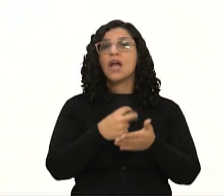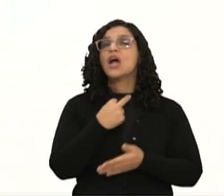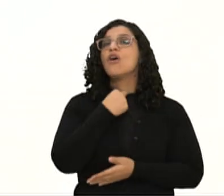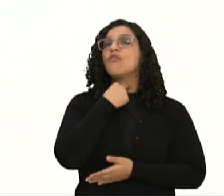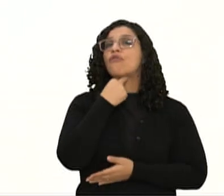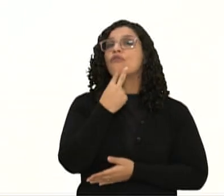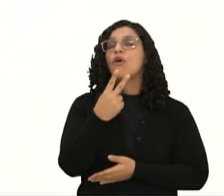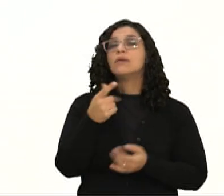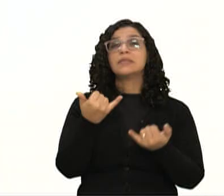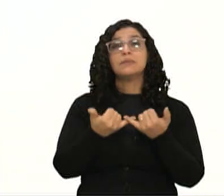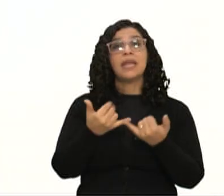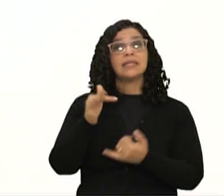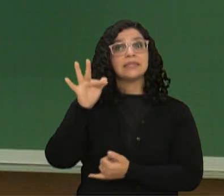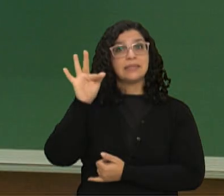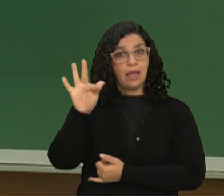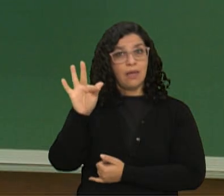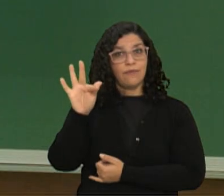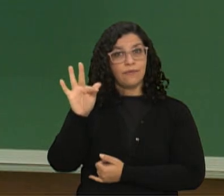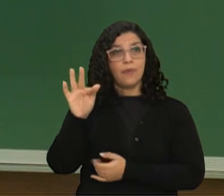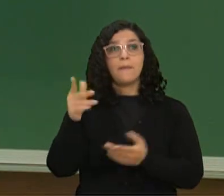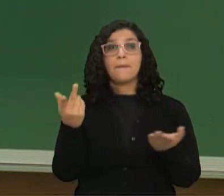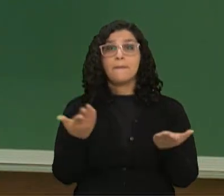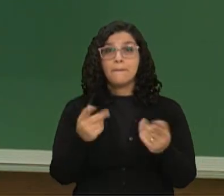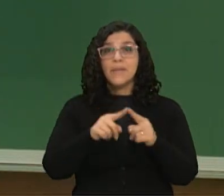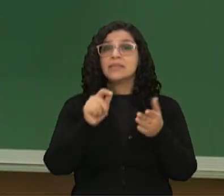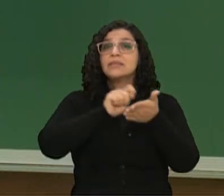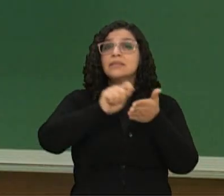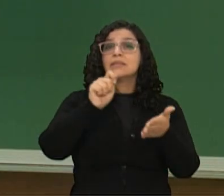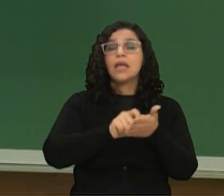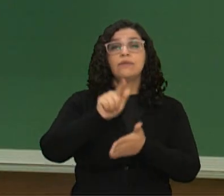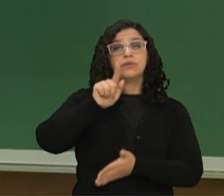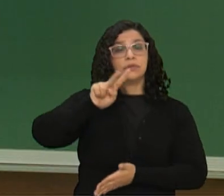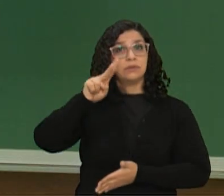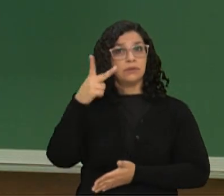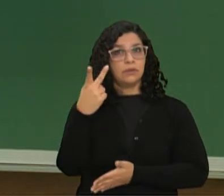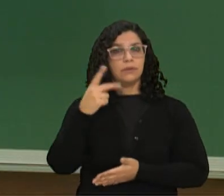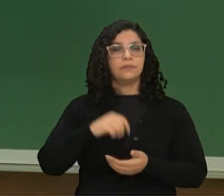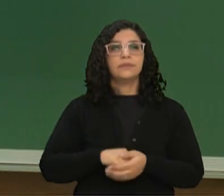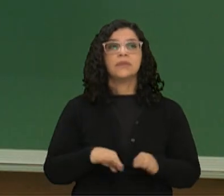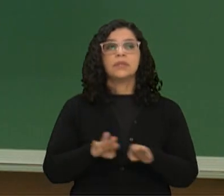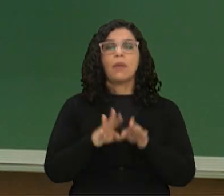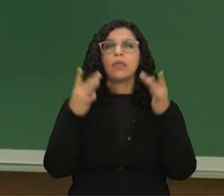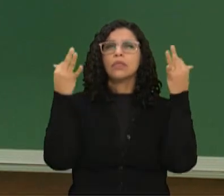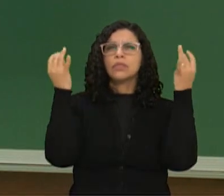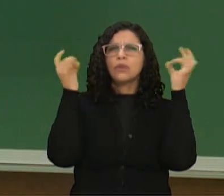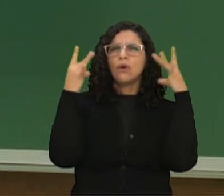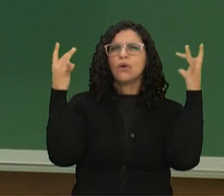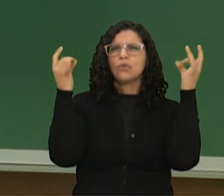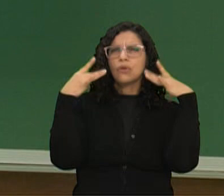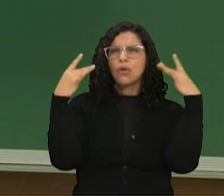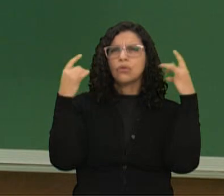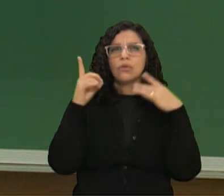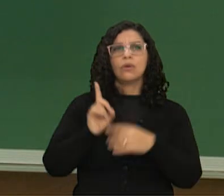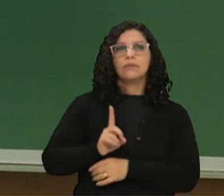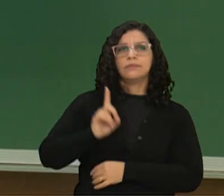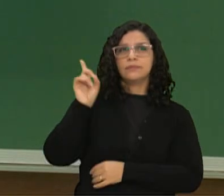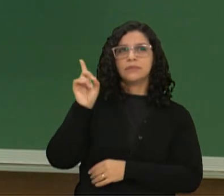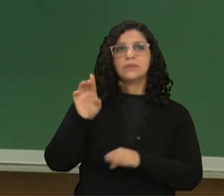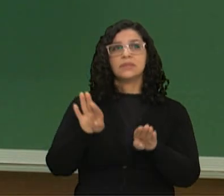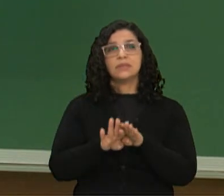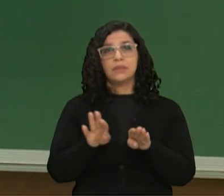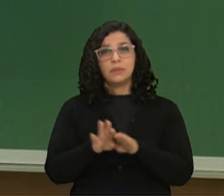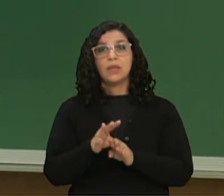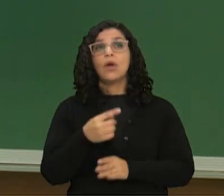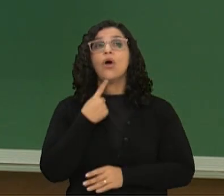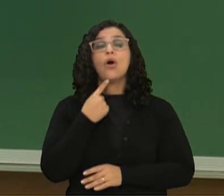F, mas a escrita é com GH. Headache, que é a dor de cabeça. E sore throat,